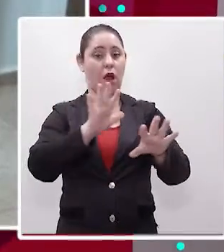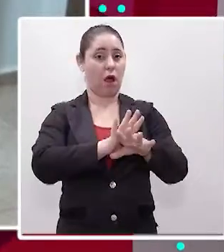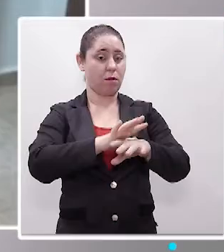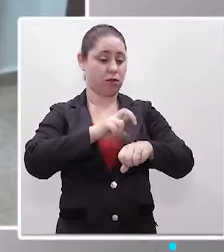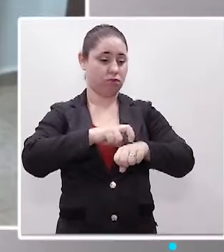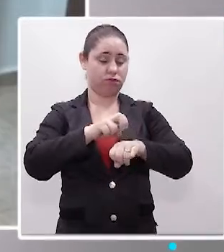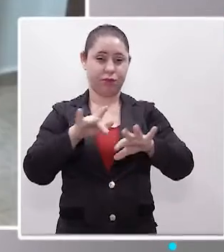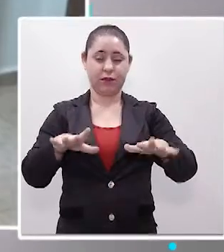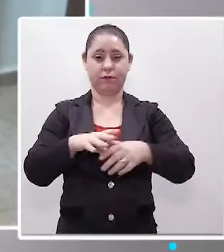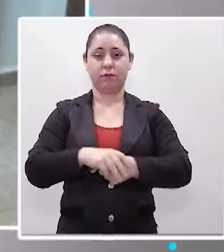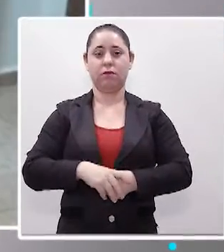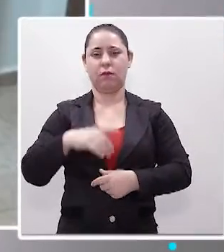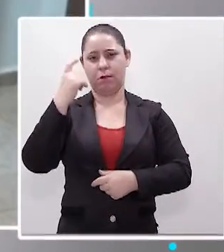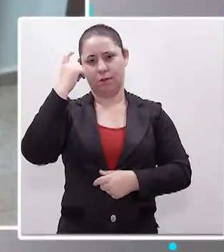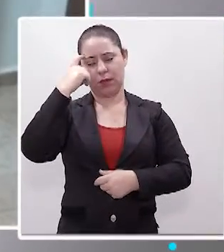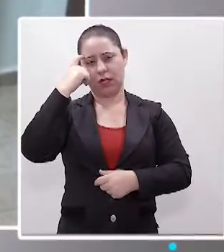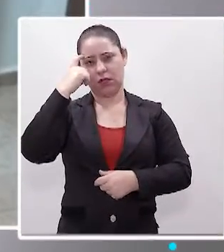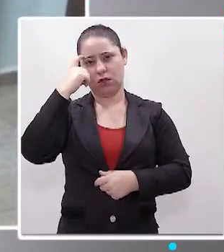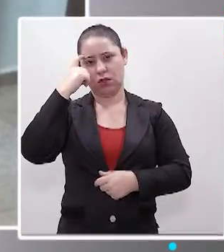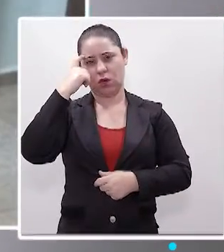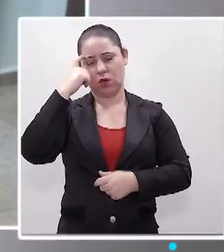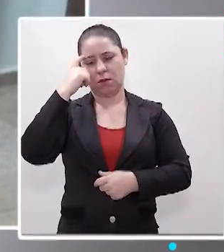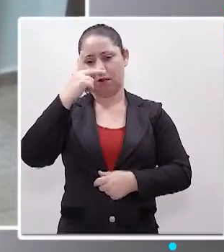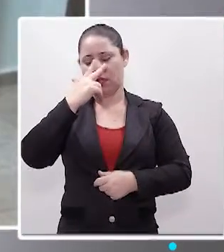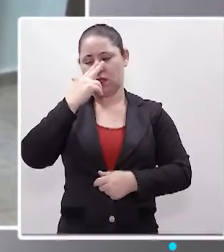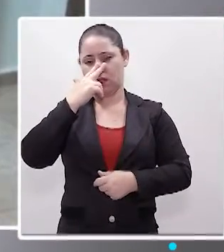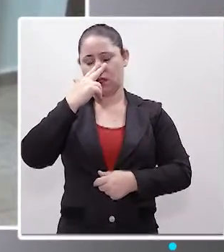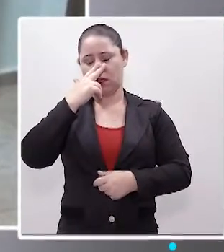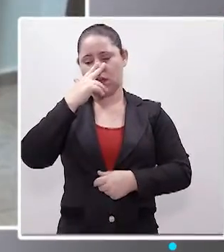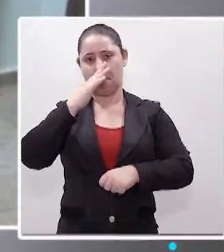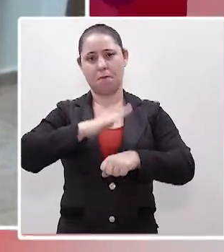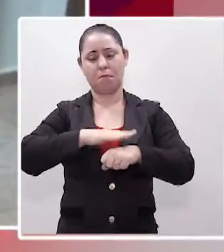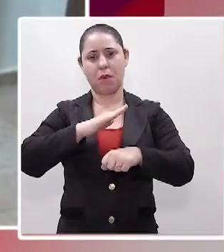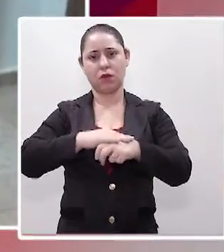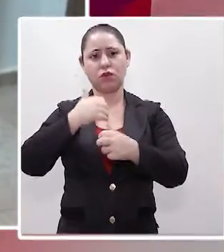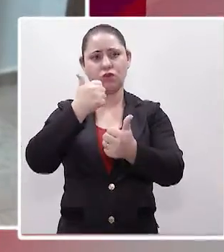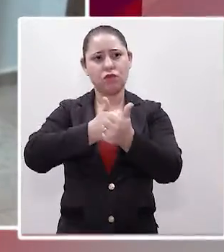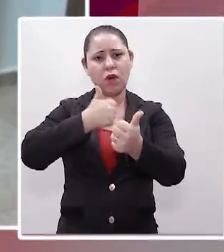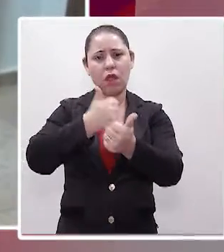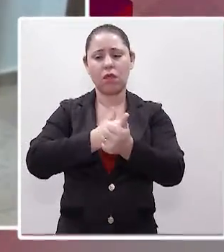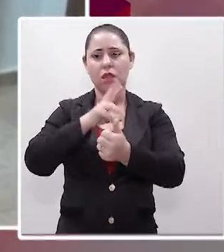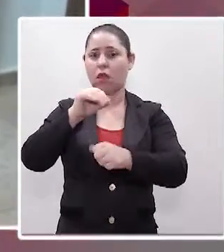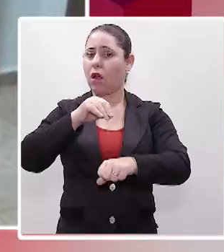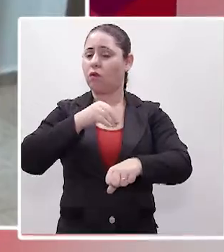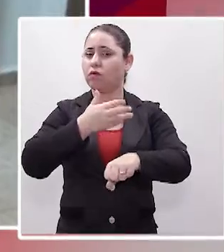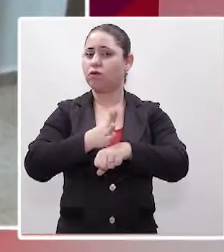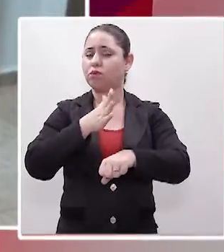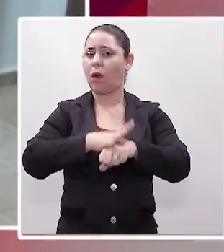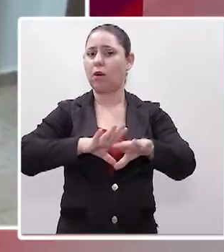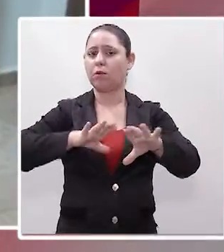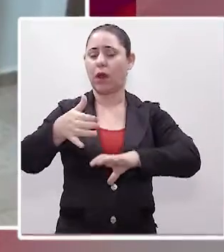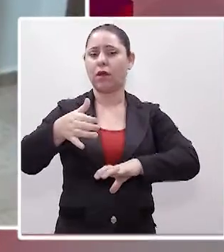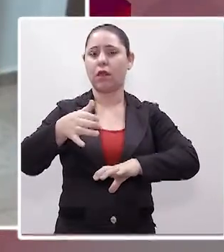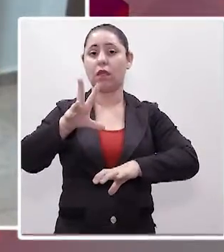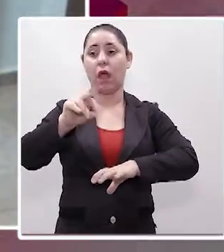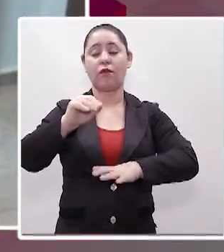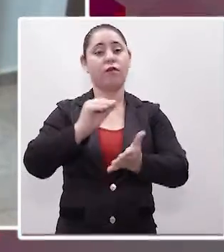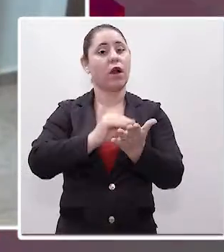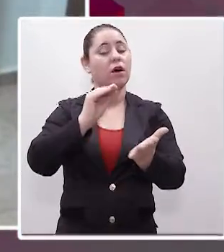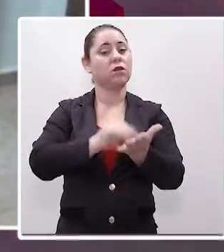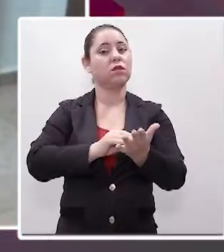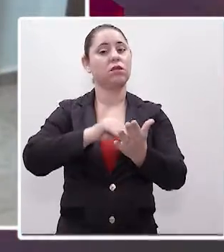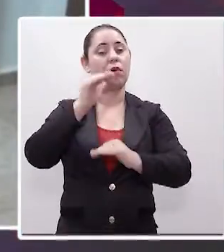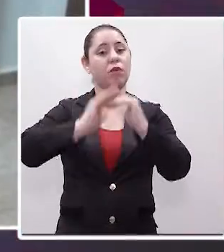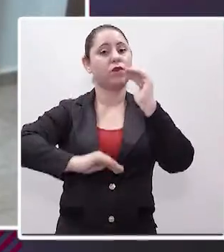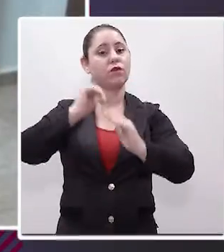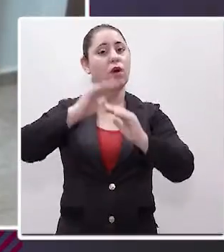educação pós-pandemia, né? Eu acho que a pandemia evidenciou ainda mais que a gente não está formando professores para trabalhar